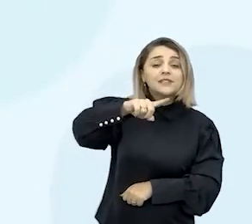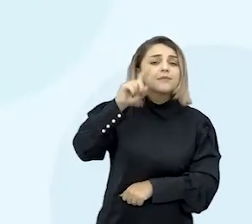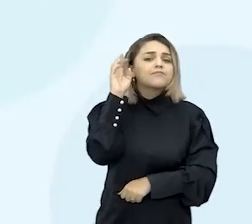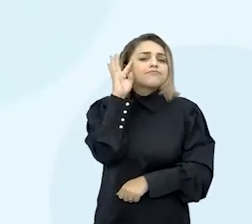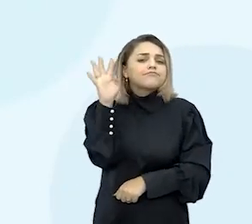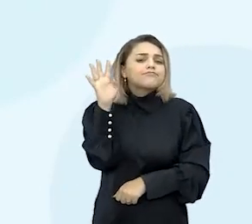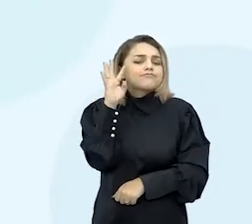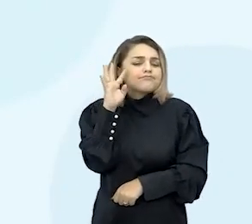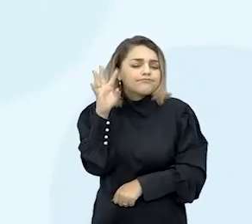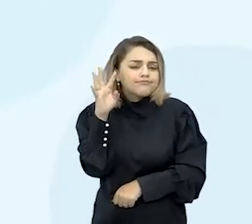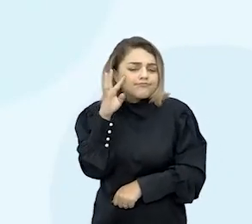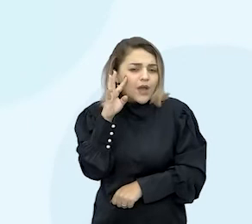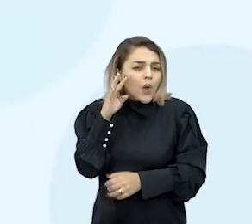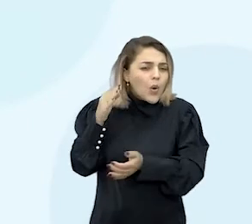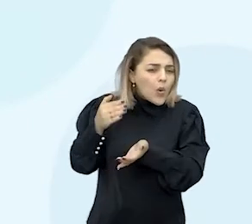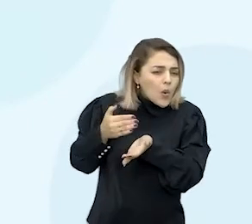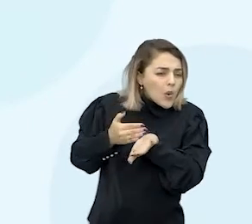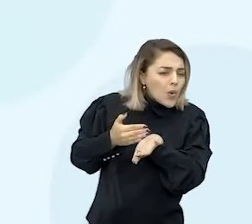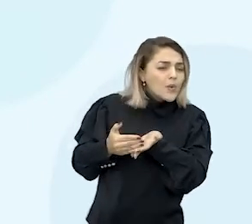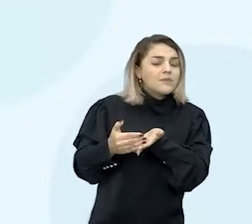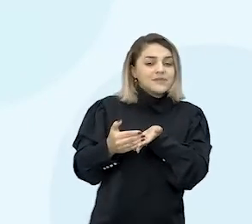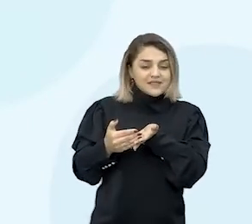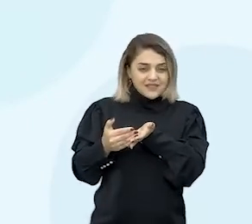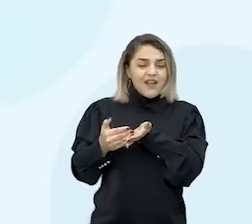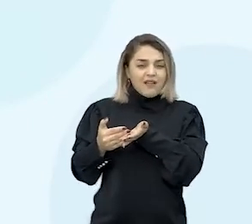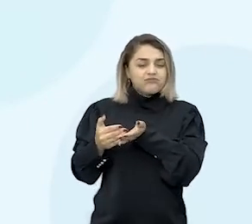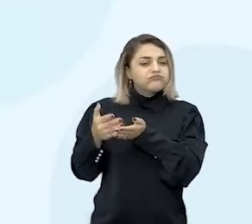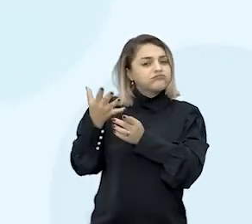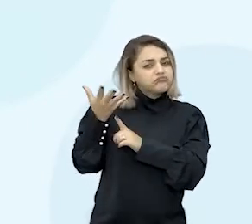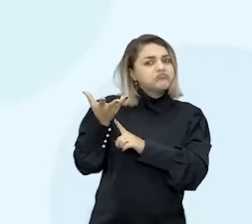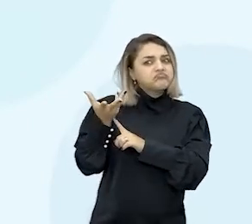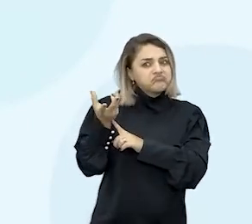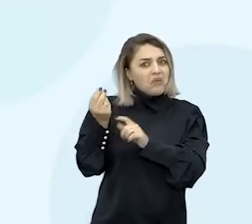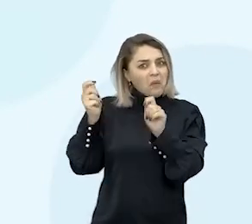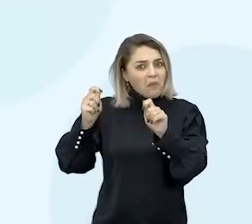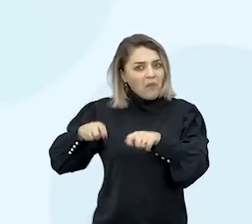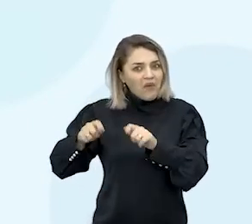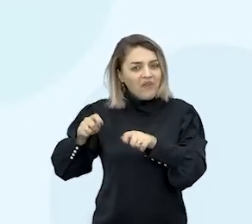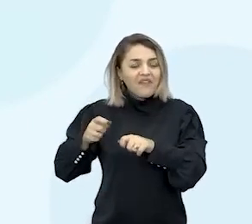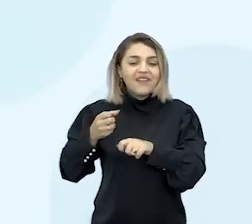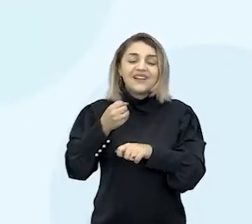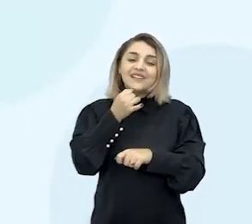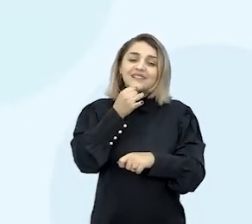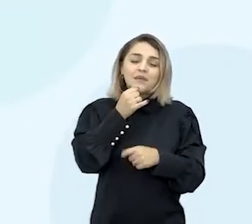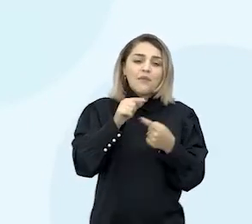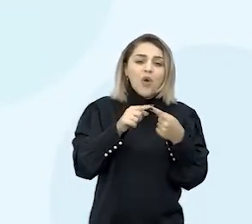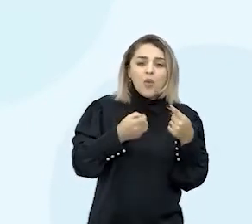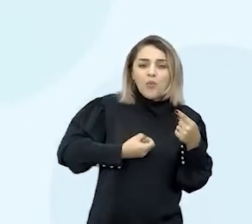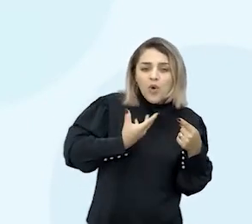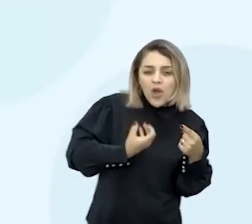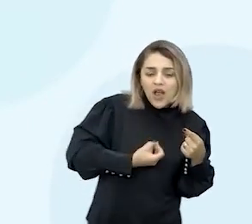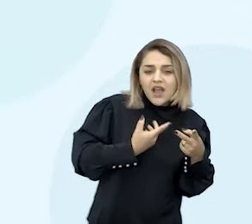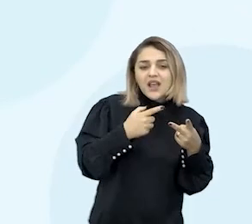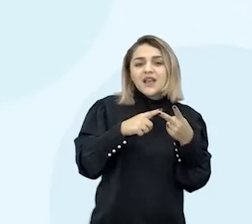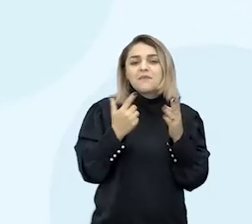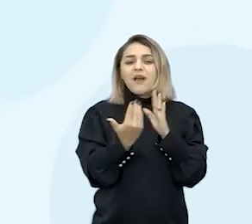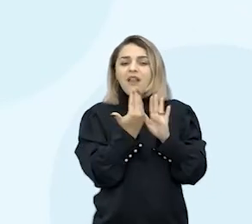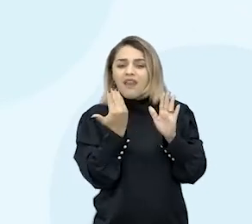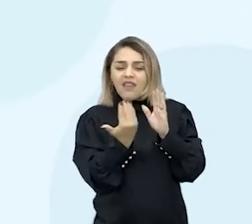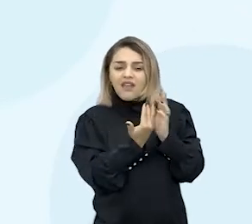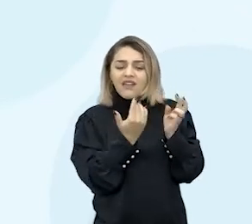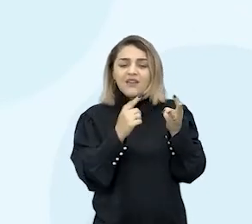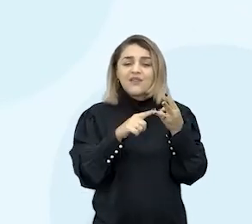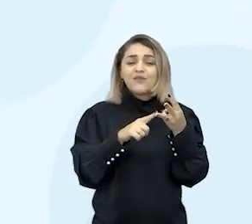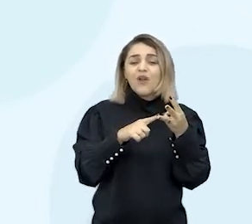num assunto que daria uma boa obra de arte? Poema, livro, conto, canção, letra de rap, um mural